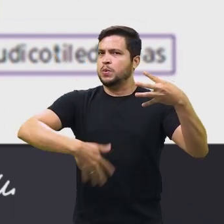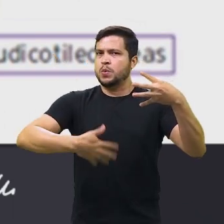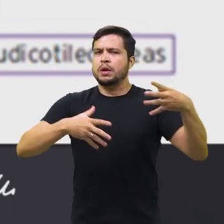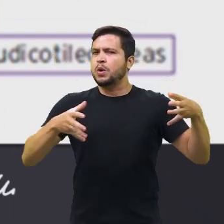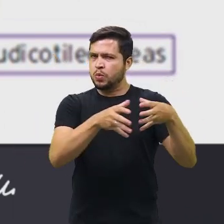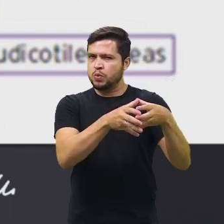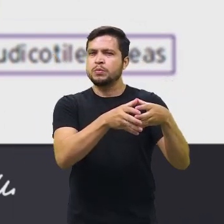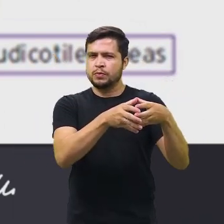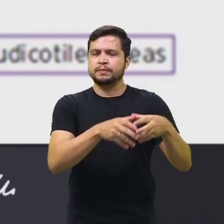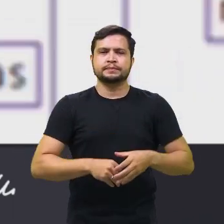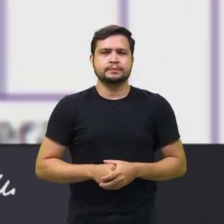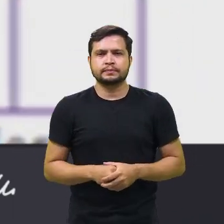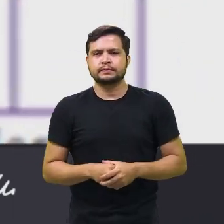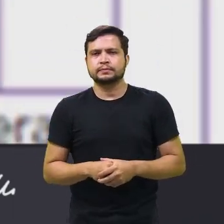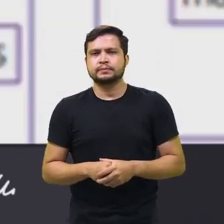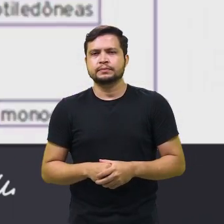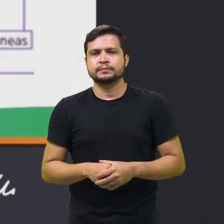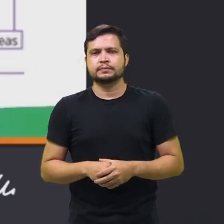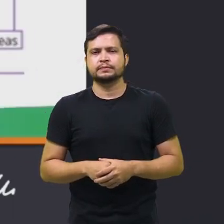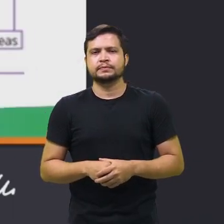vegetais, tá?